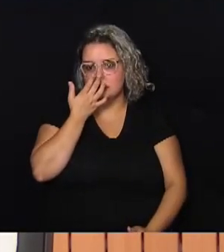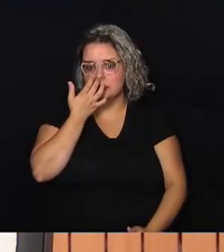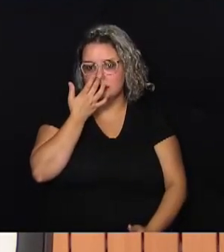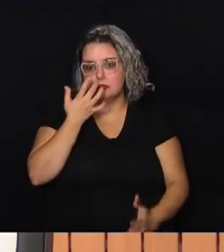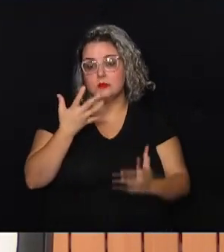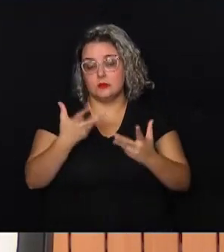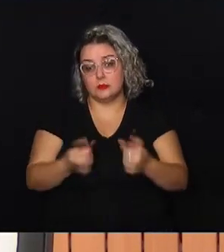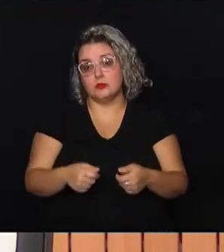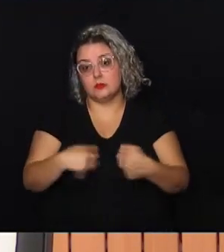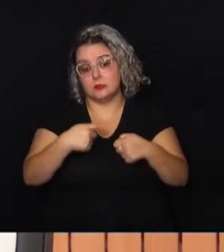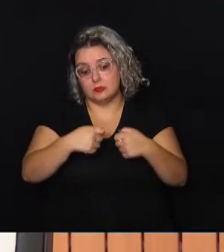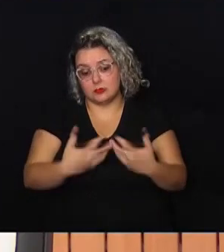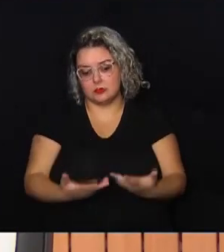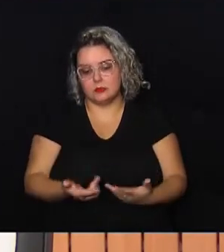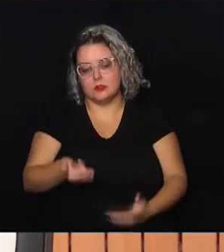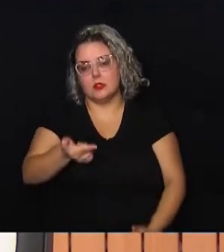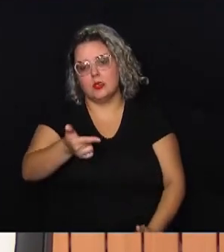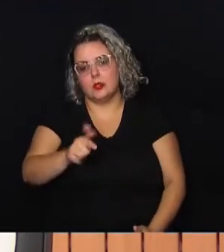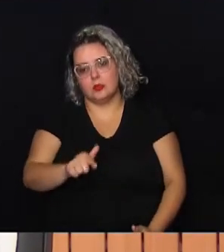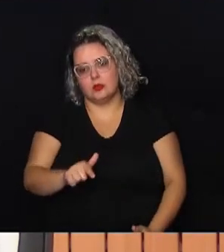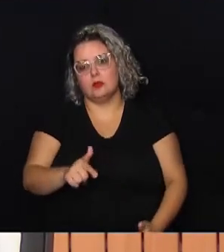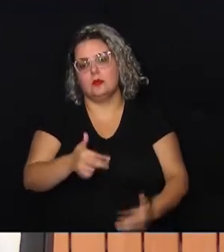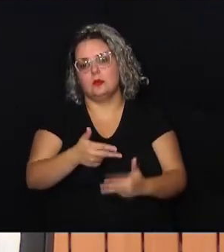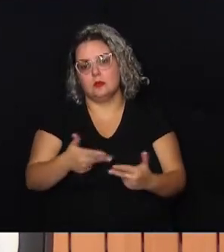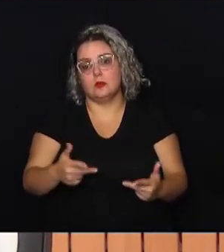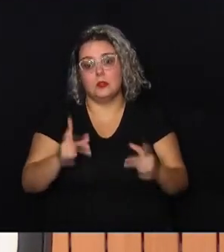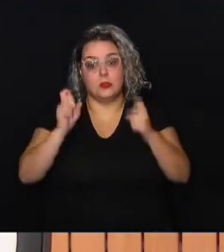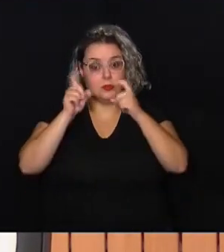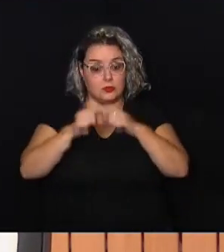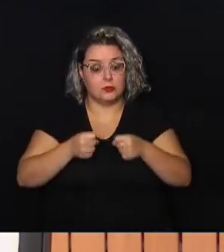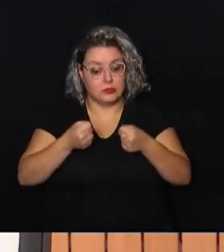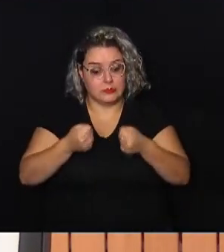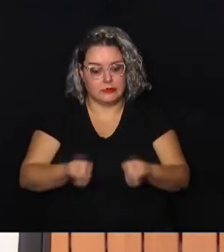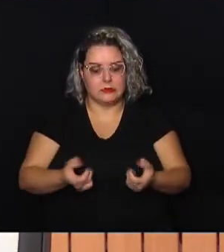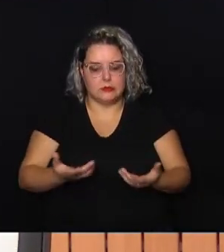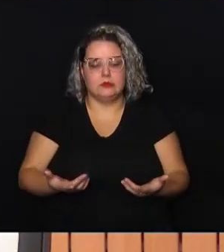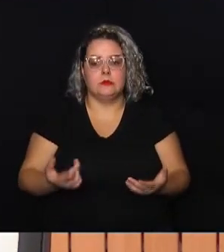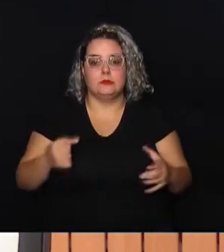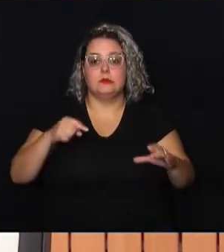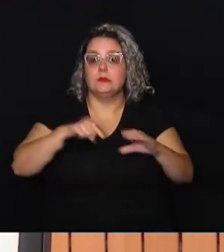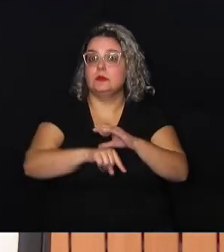são necessários para manter uma coisa tão complexa como a